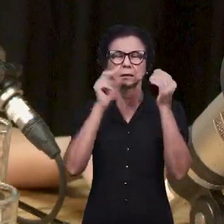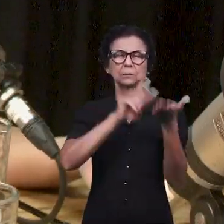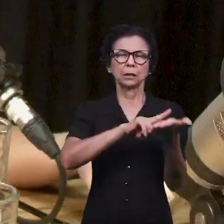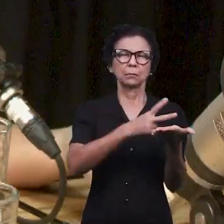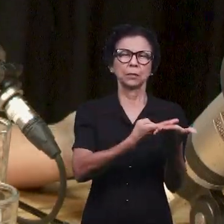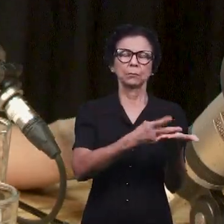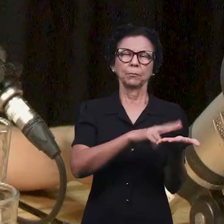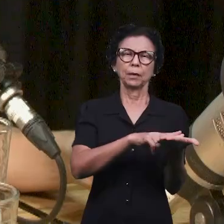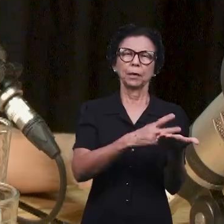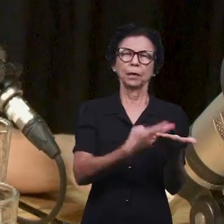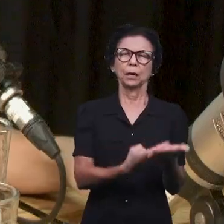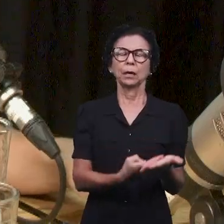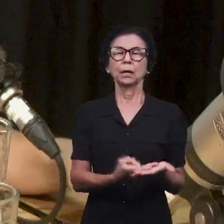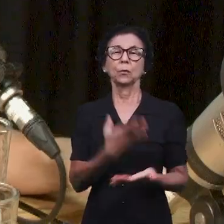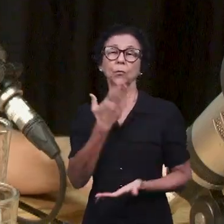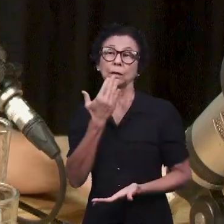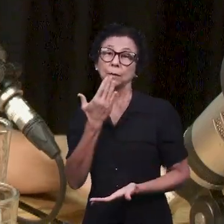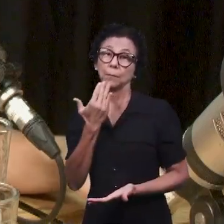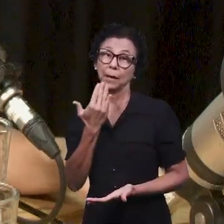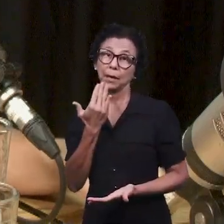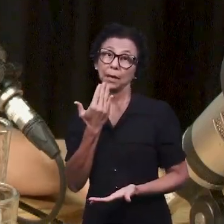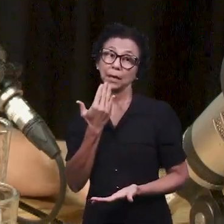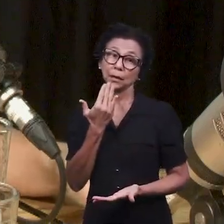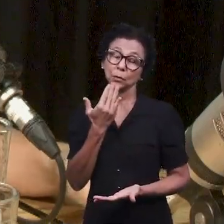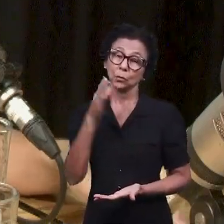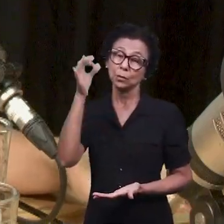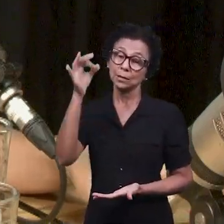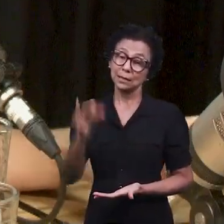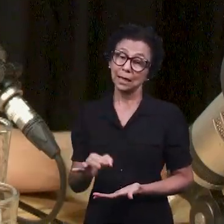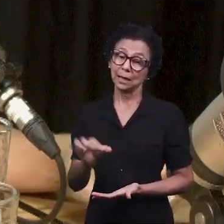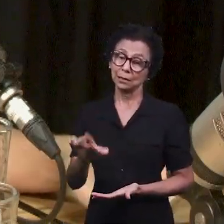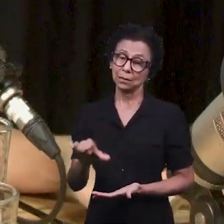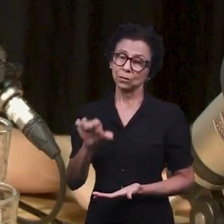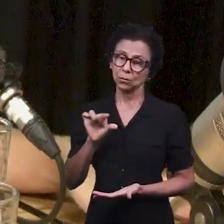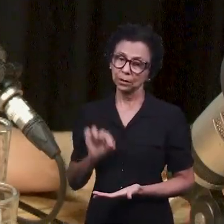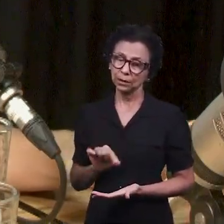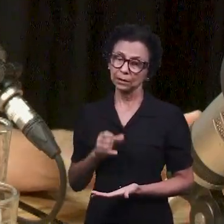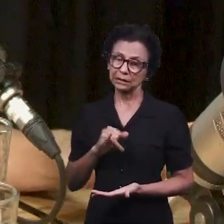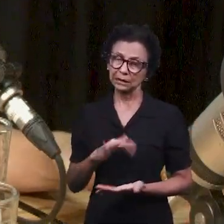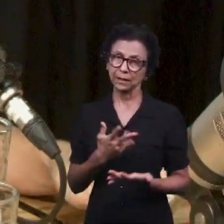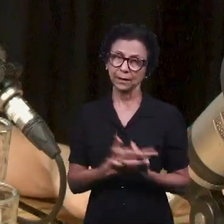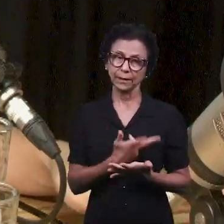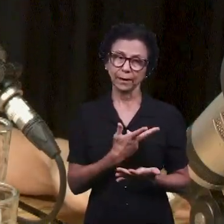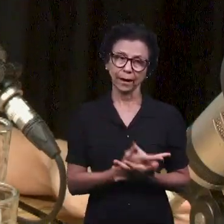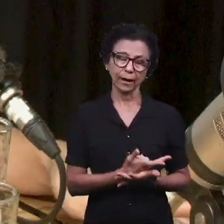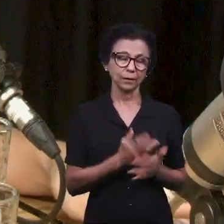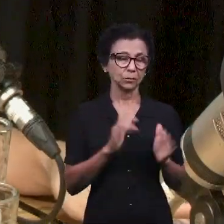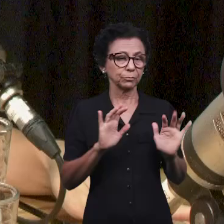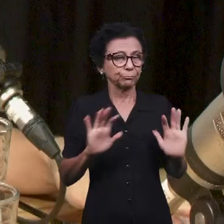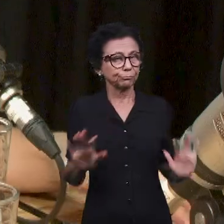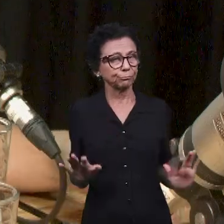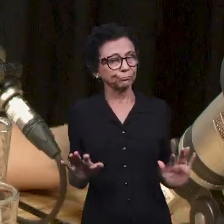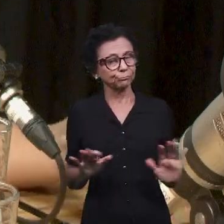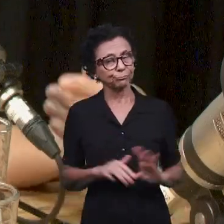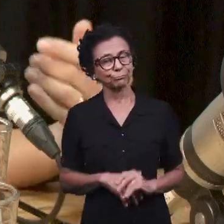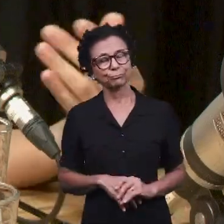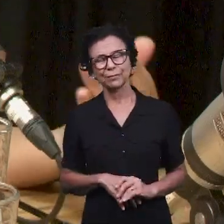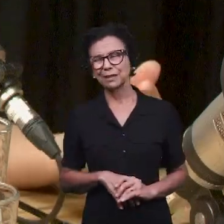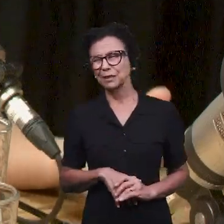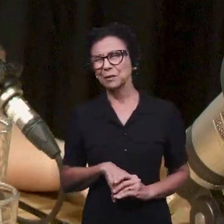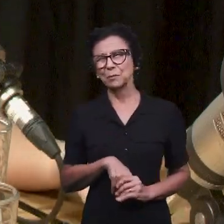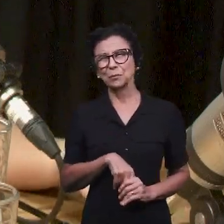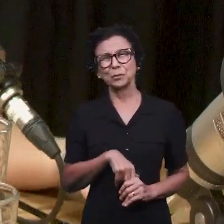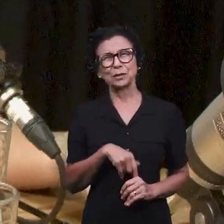o alimento, ele ajuda muito. Então, da forma correta de você se alimentar, não vai ter problema algum. Agora, alimentos